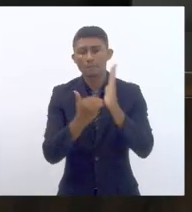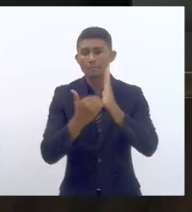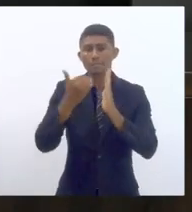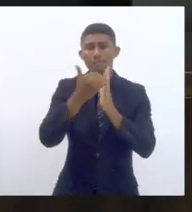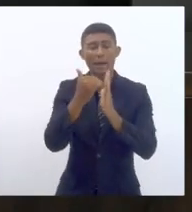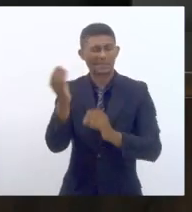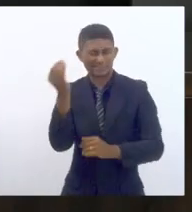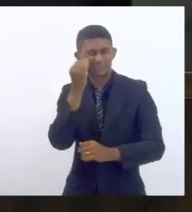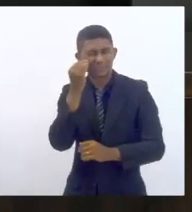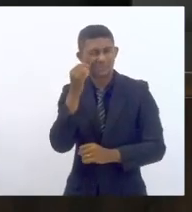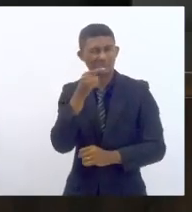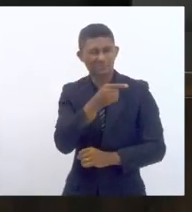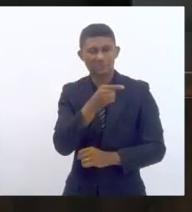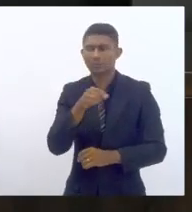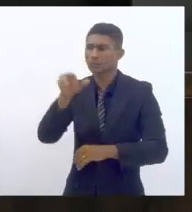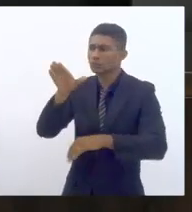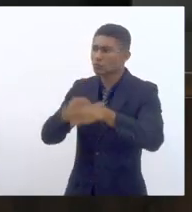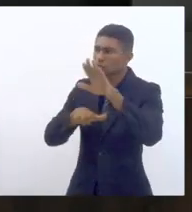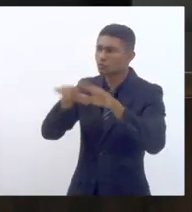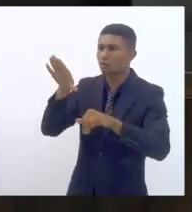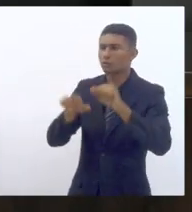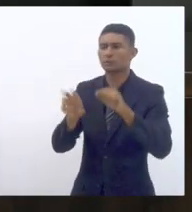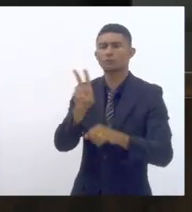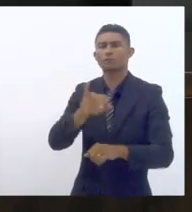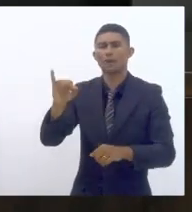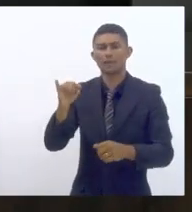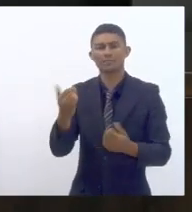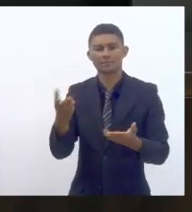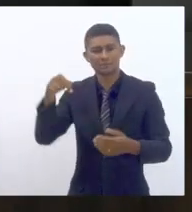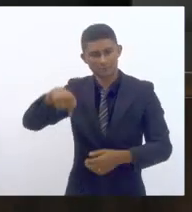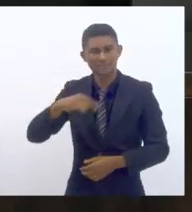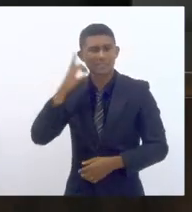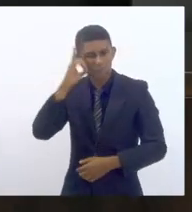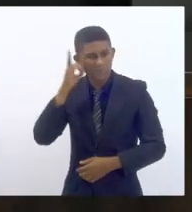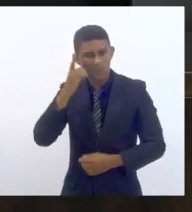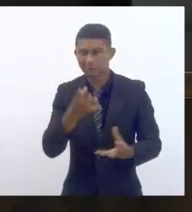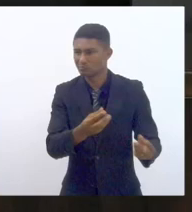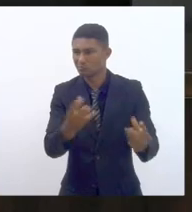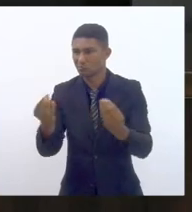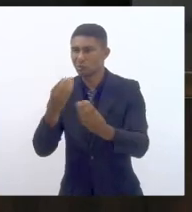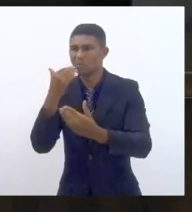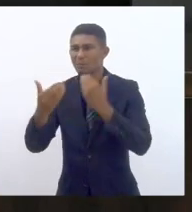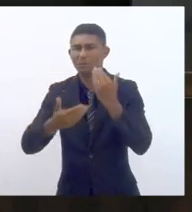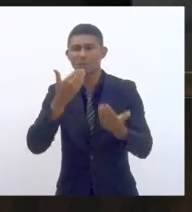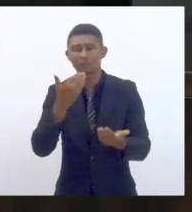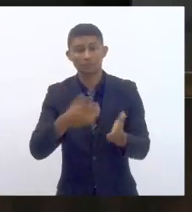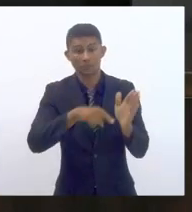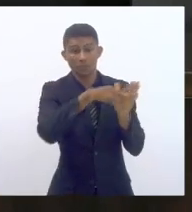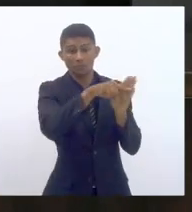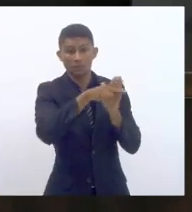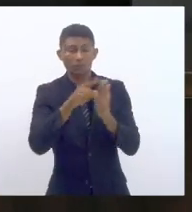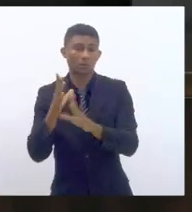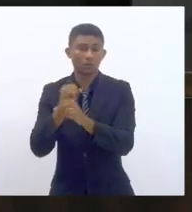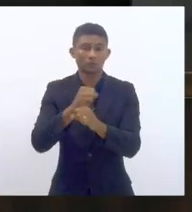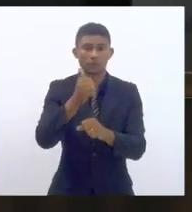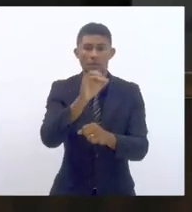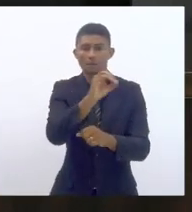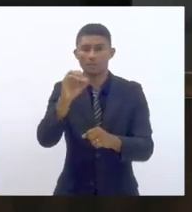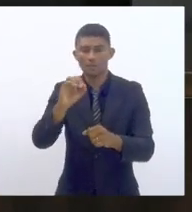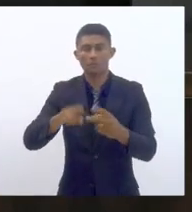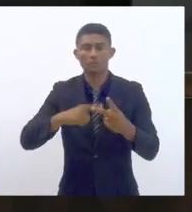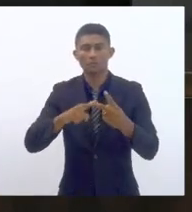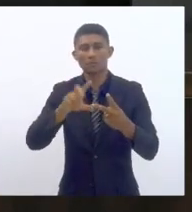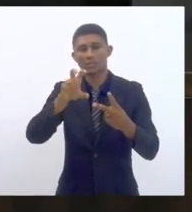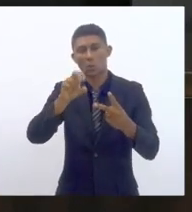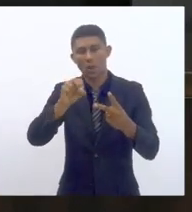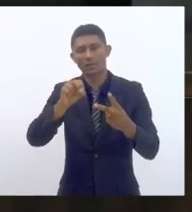TAF, que era um dos pedidos de vários parlamentares aqui. 1.000 inspetores, 1.500 investigadores, 50 técnicos